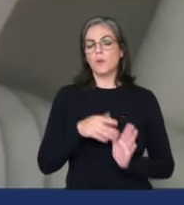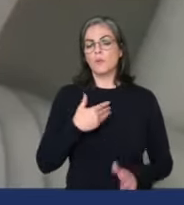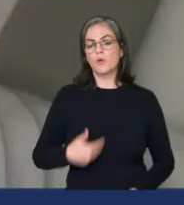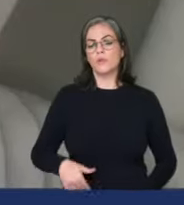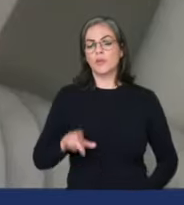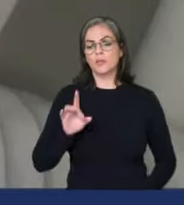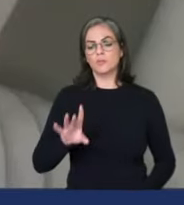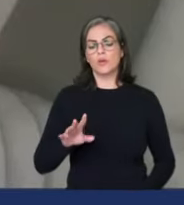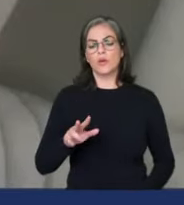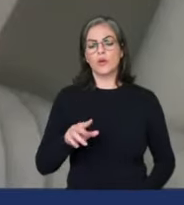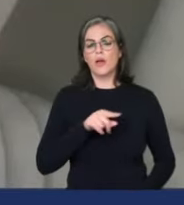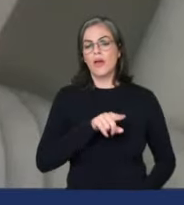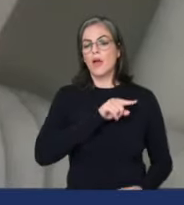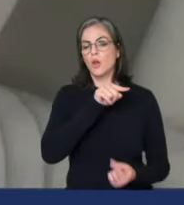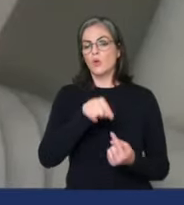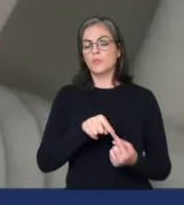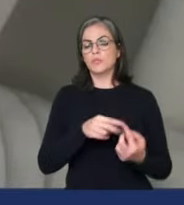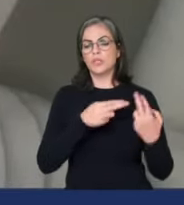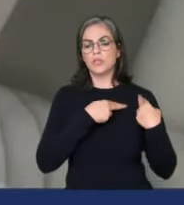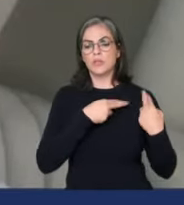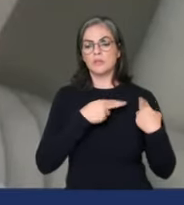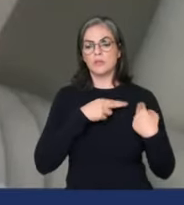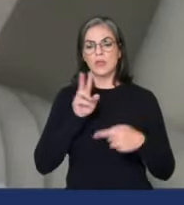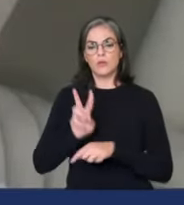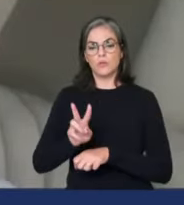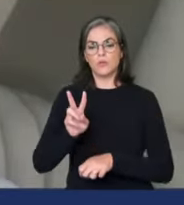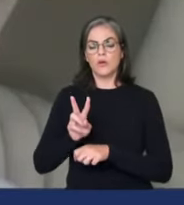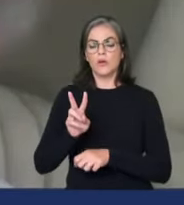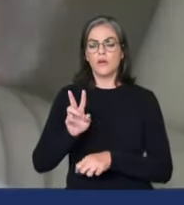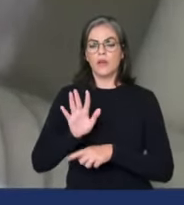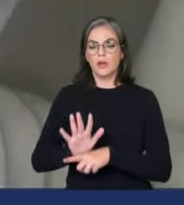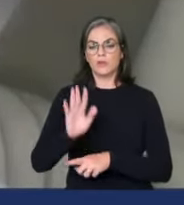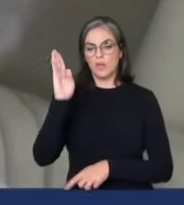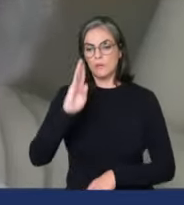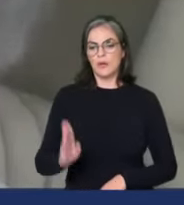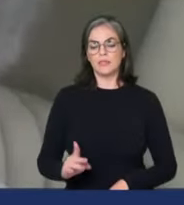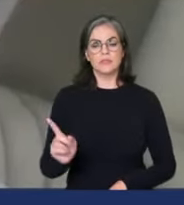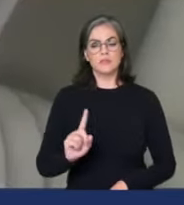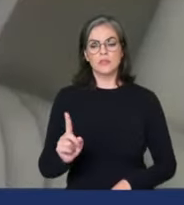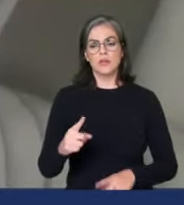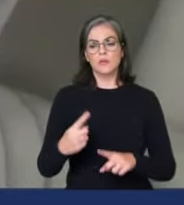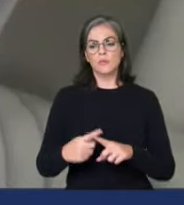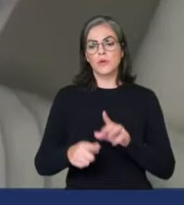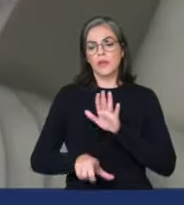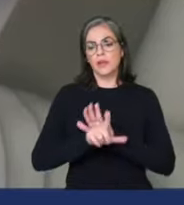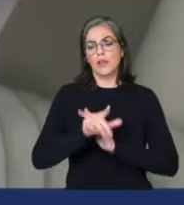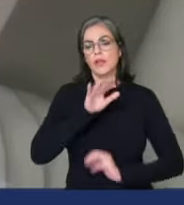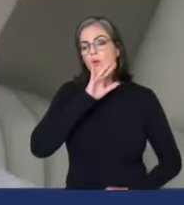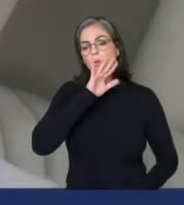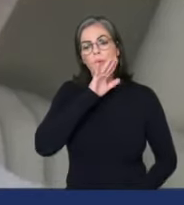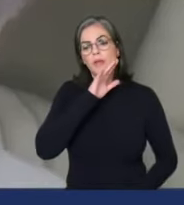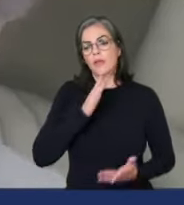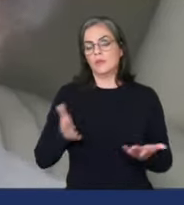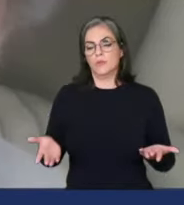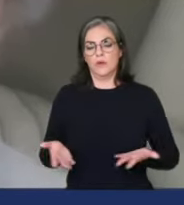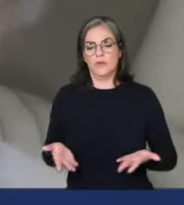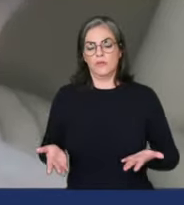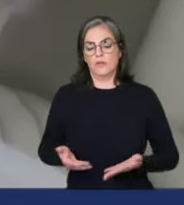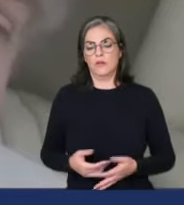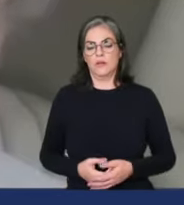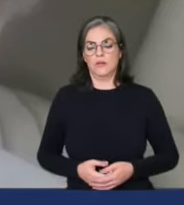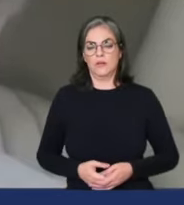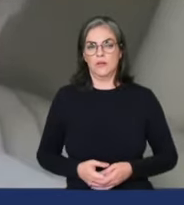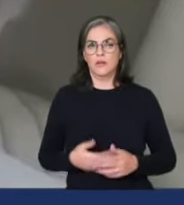de garantir o abastecimento nacional, porque nós temos uma péssima legislação. E, em razão